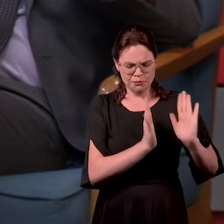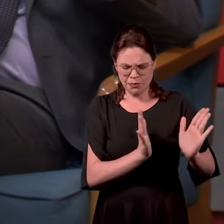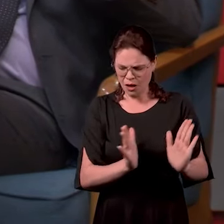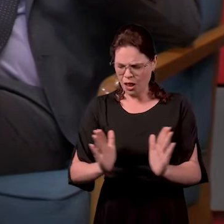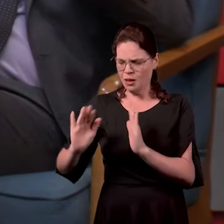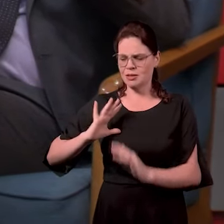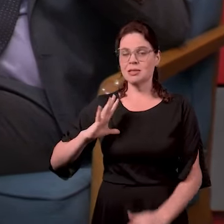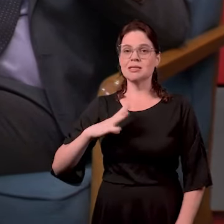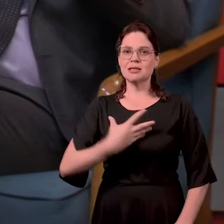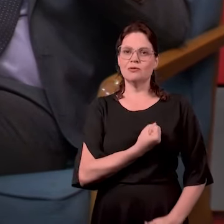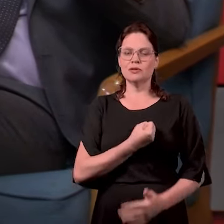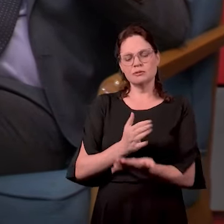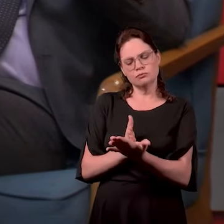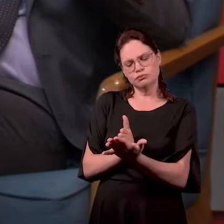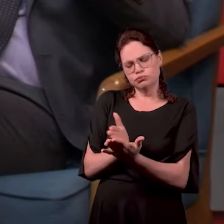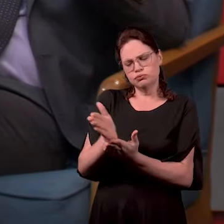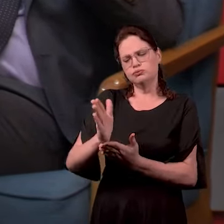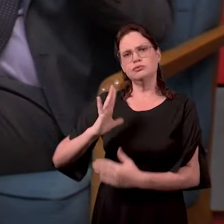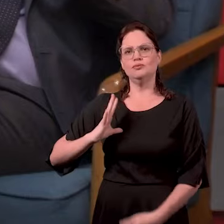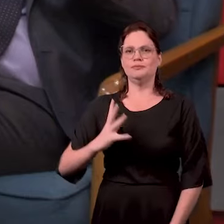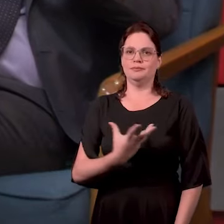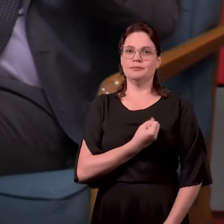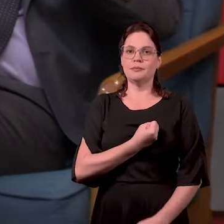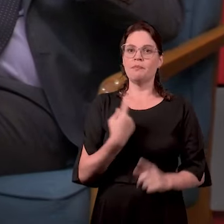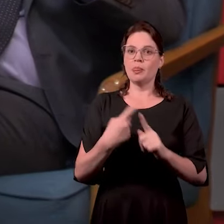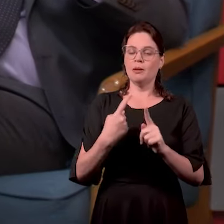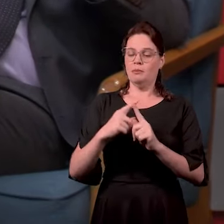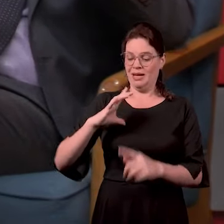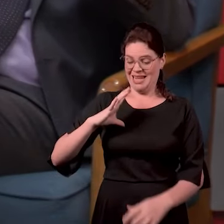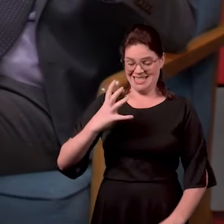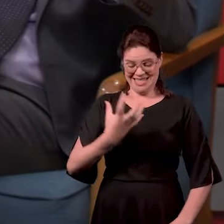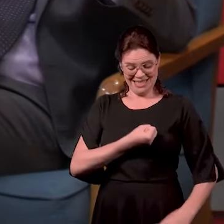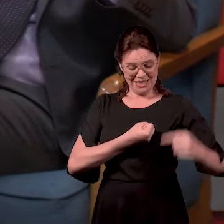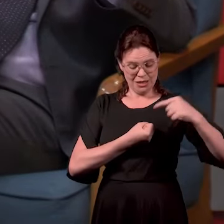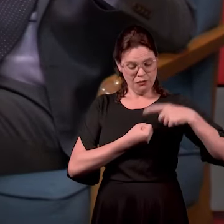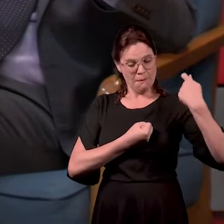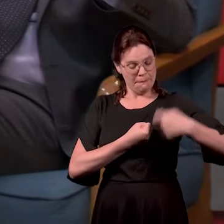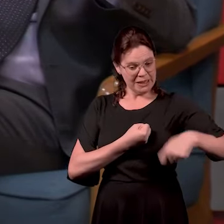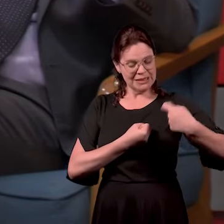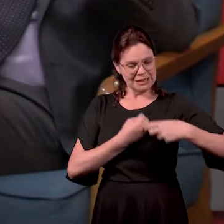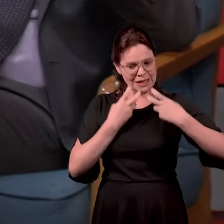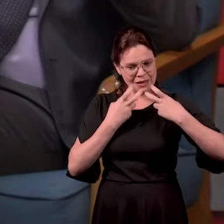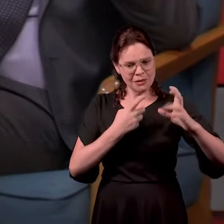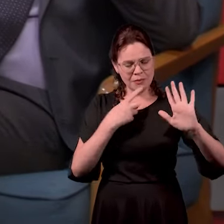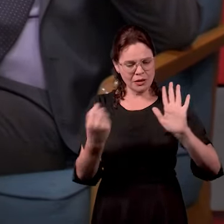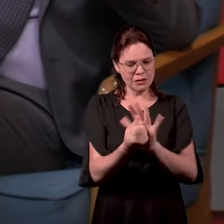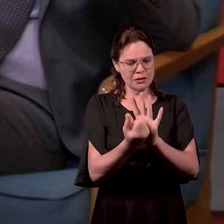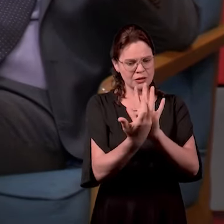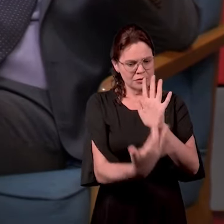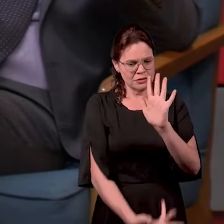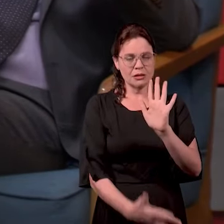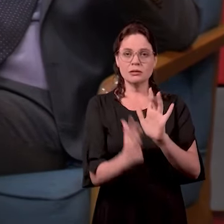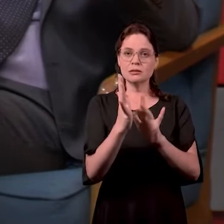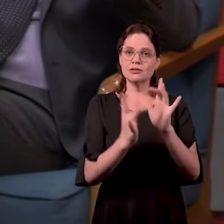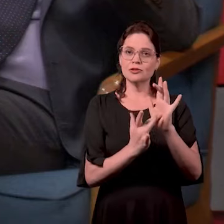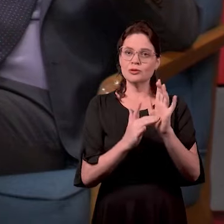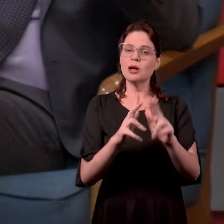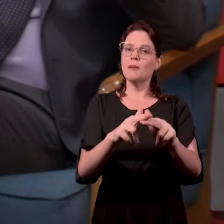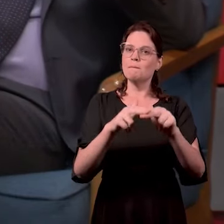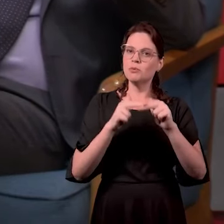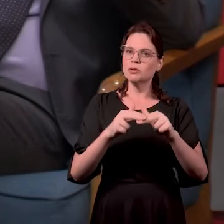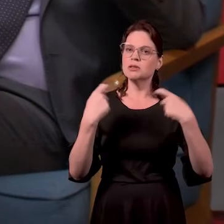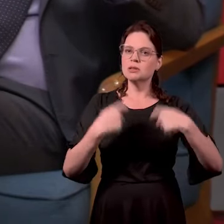salvação. Então a salvação é um processo e o processo de salvação depende do sangue. É por isso